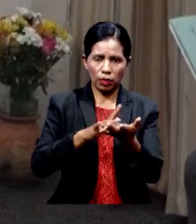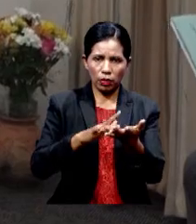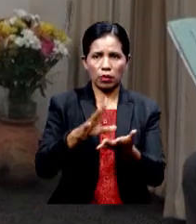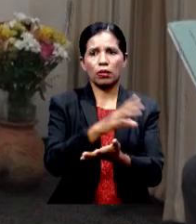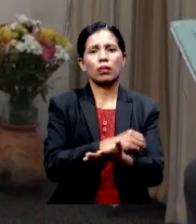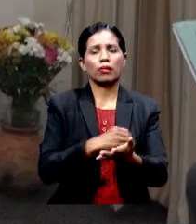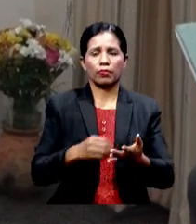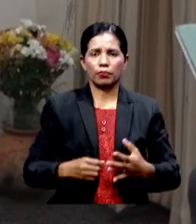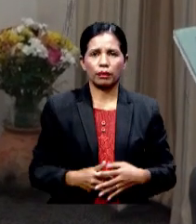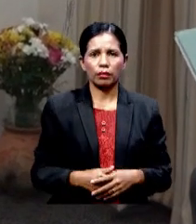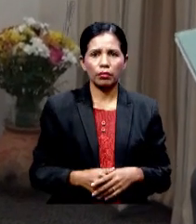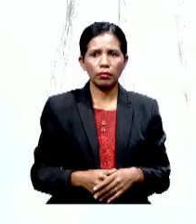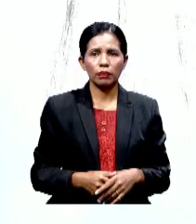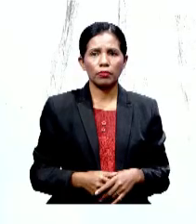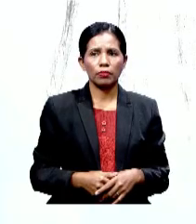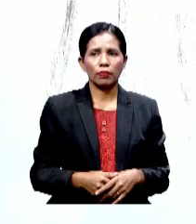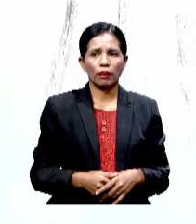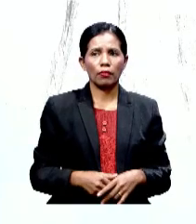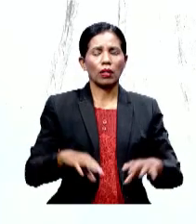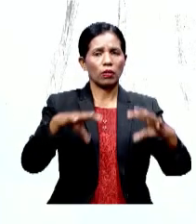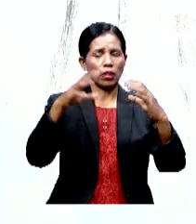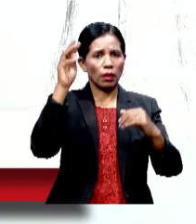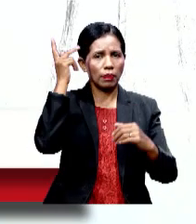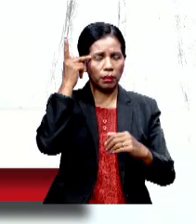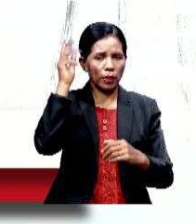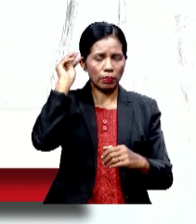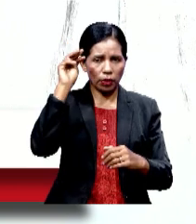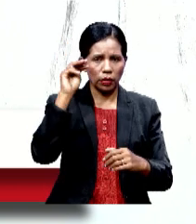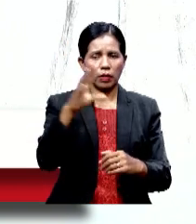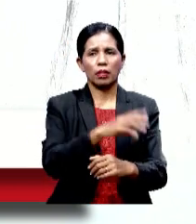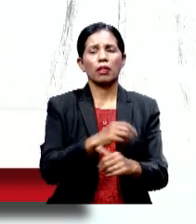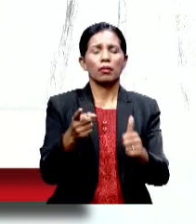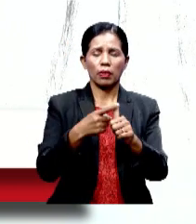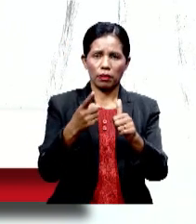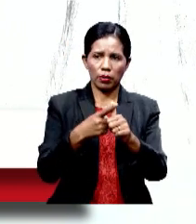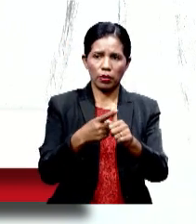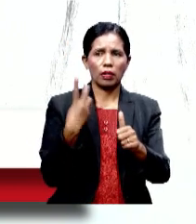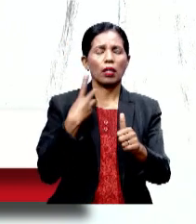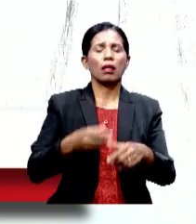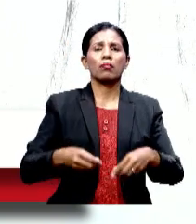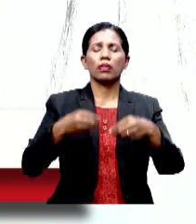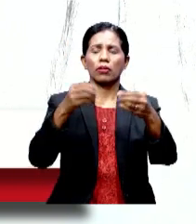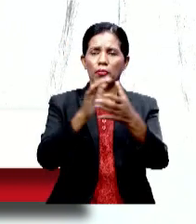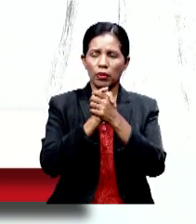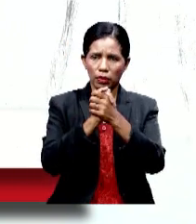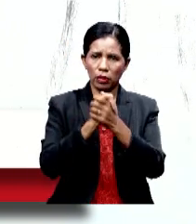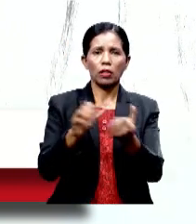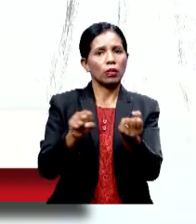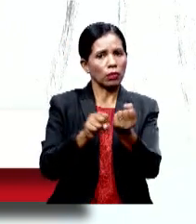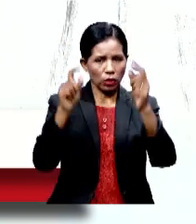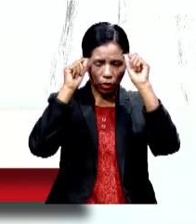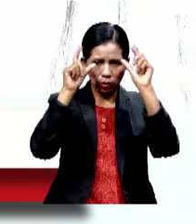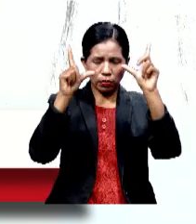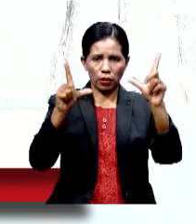agropecuária. De reunião com o senhor primeiro-ministro. Em primeiro lugar, eu vim congratulá-lo e ao povo timorense